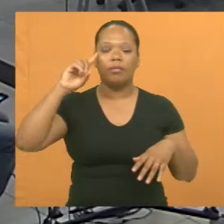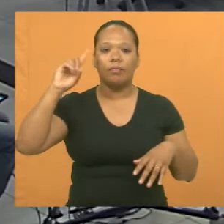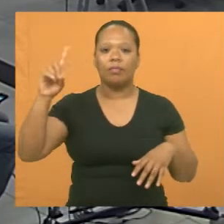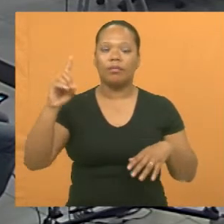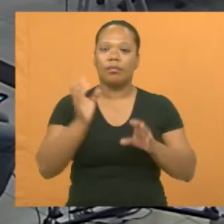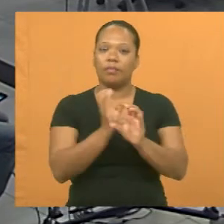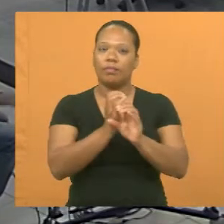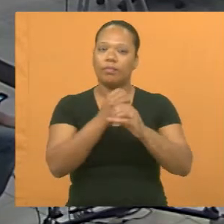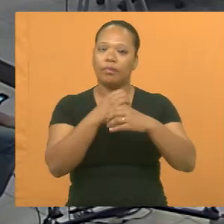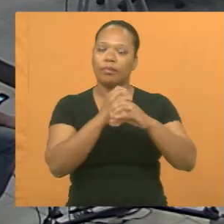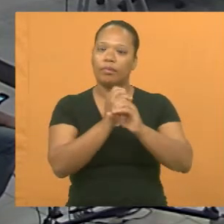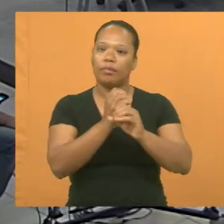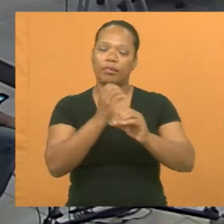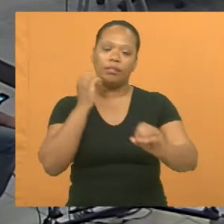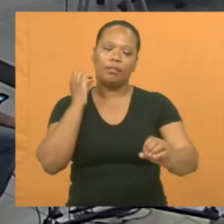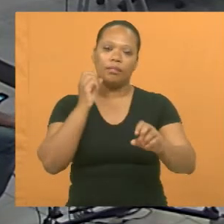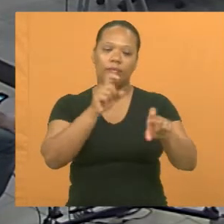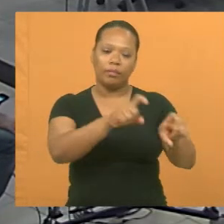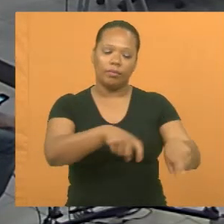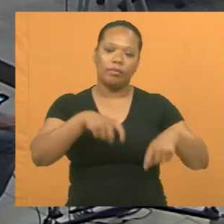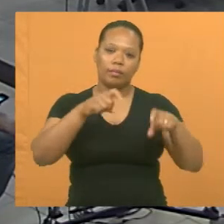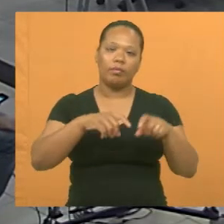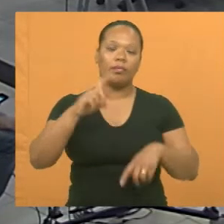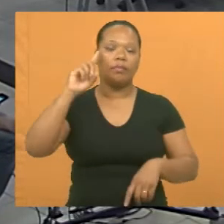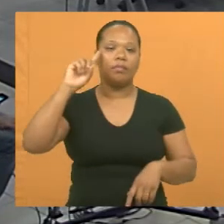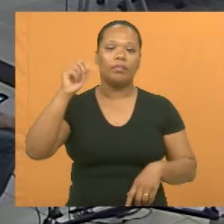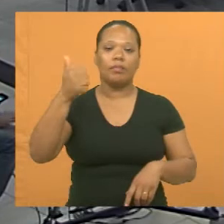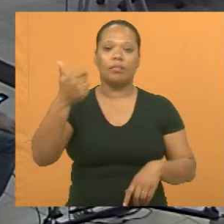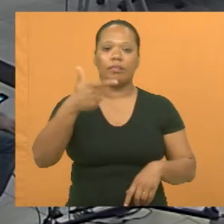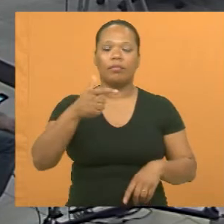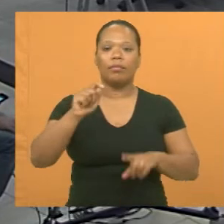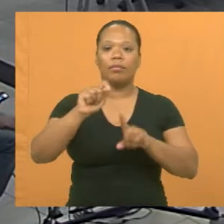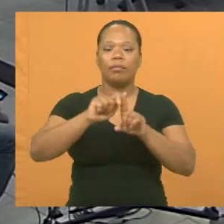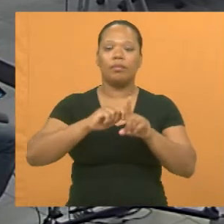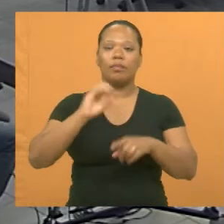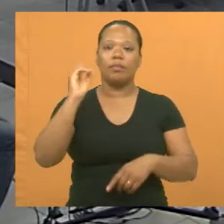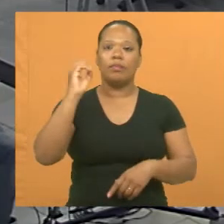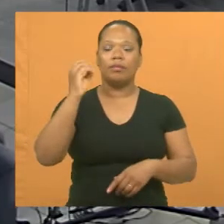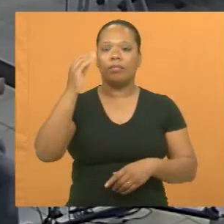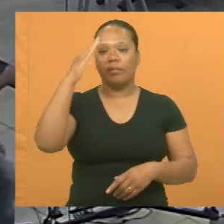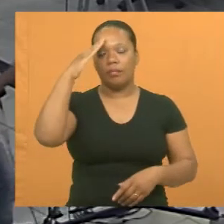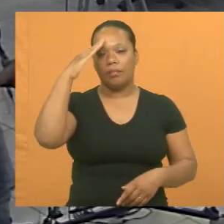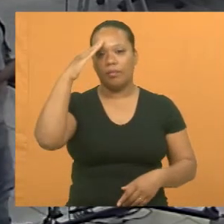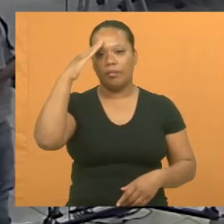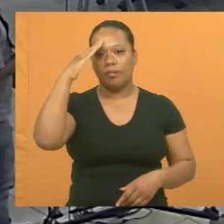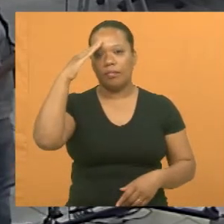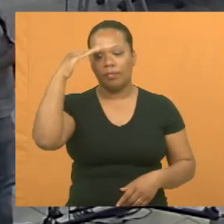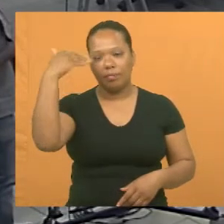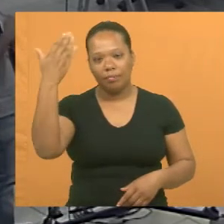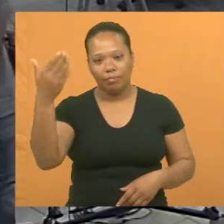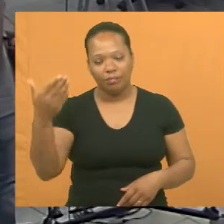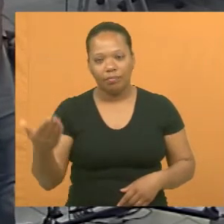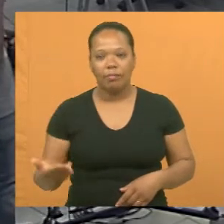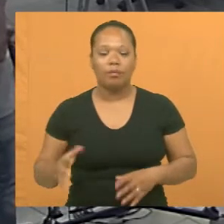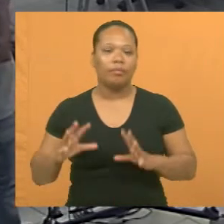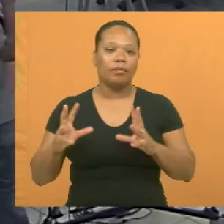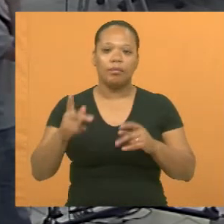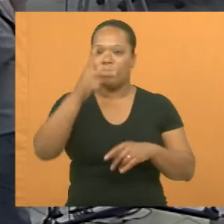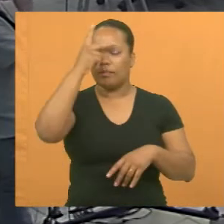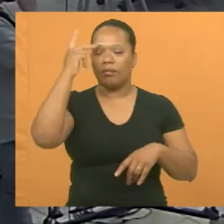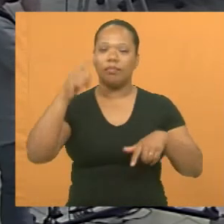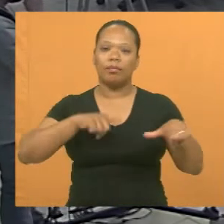Engenheiro Agrônomo, comemorado em 12 de outubro. No ensejo, consignamos nossos cumprimentos a todos que exercem essa importante